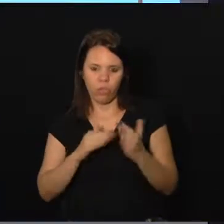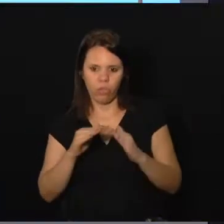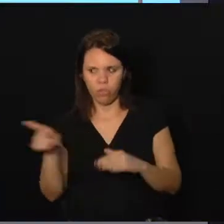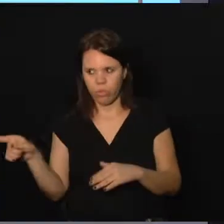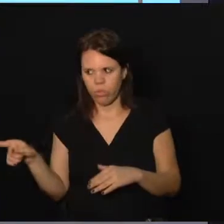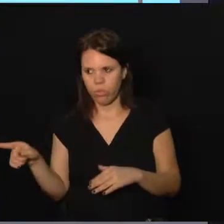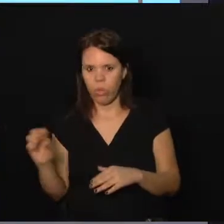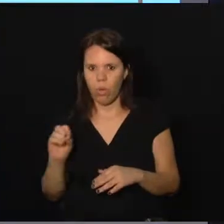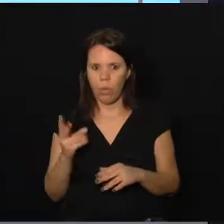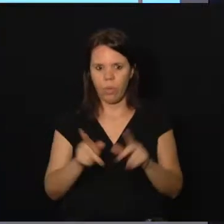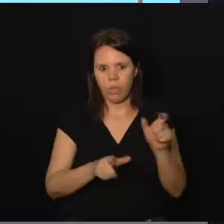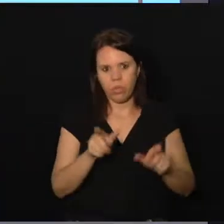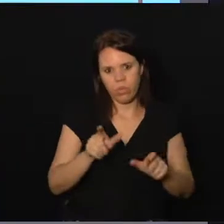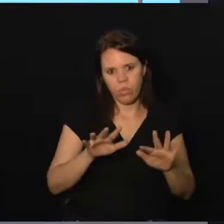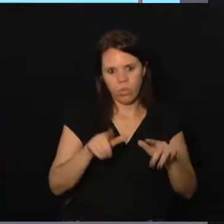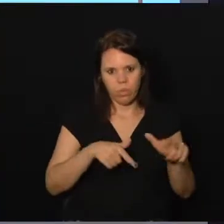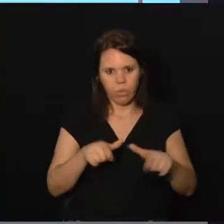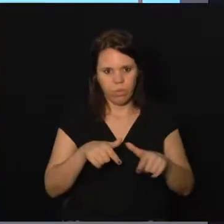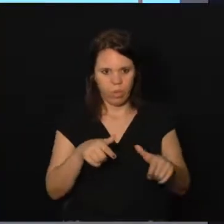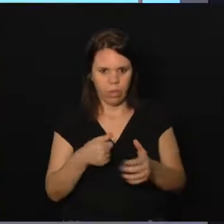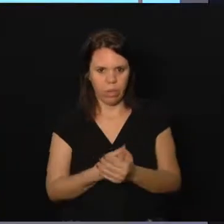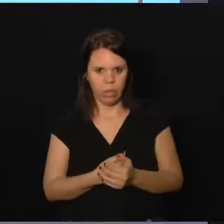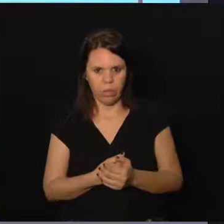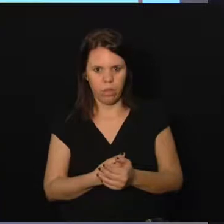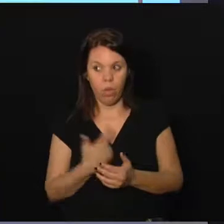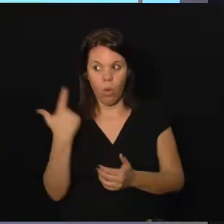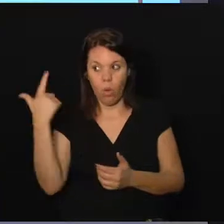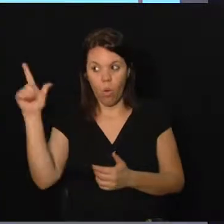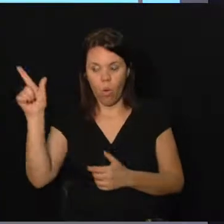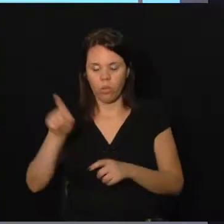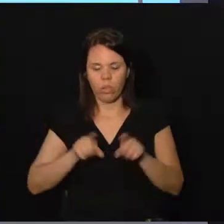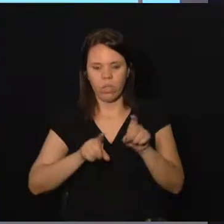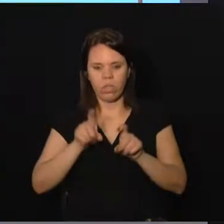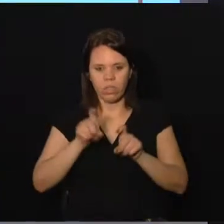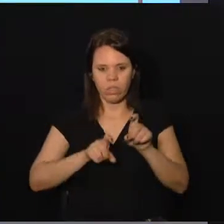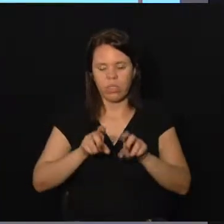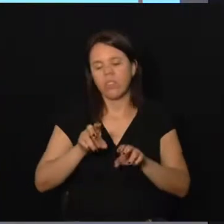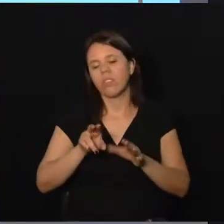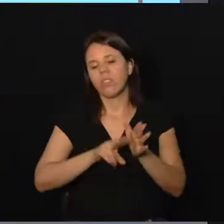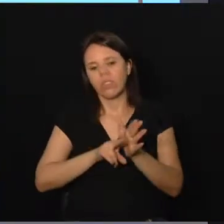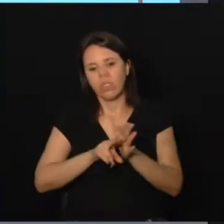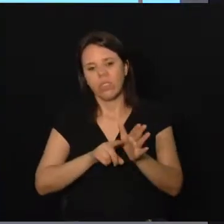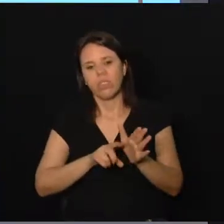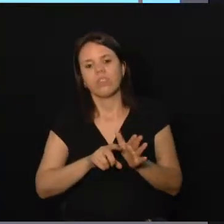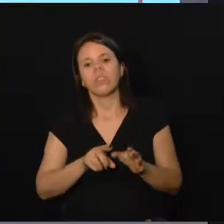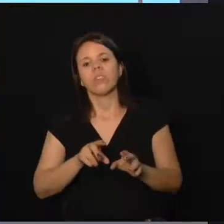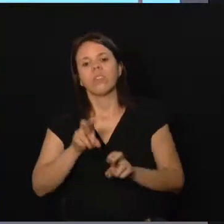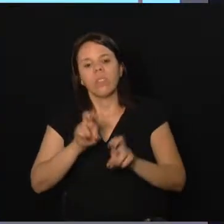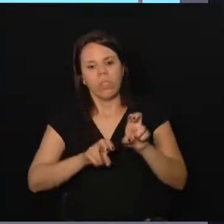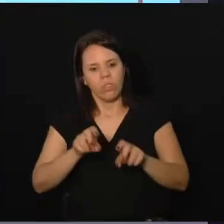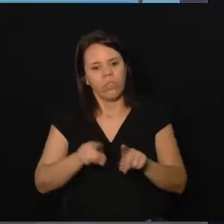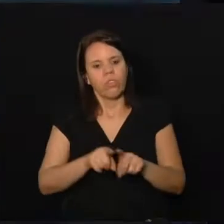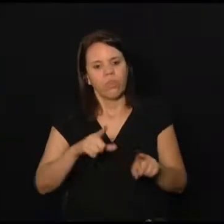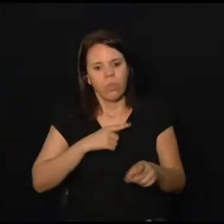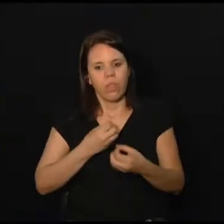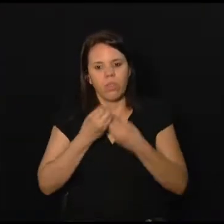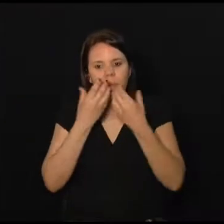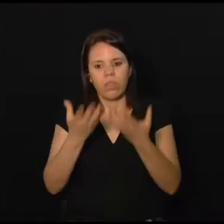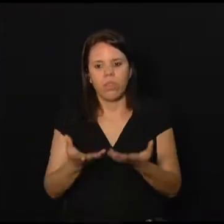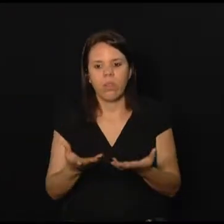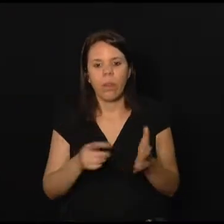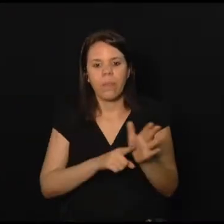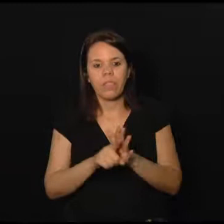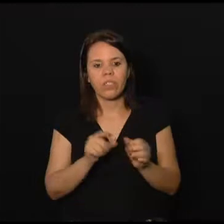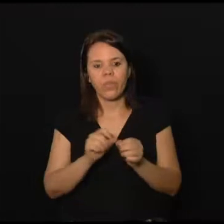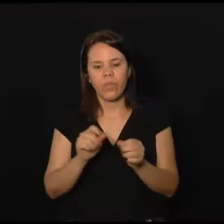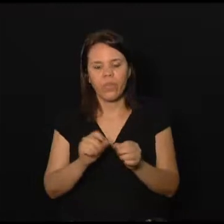no trabalho. E também uma outra estatística muito importante de mencionar é que uma pesquisa que foi feita de